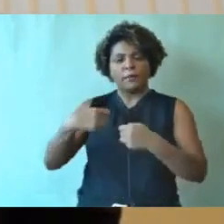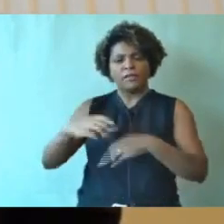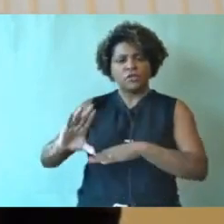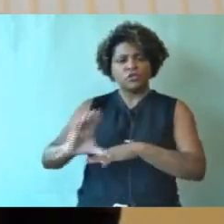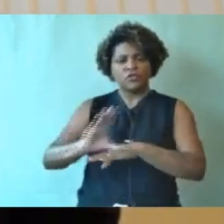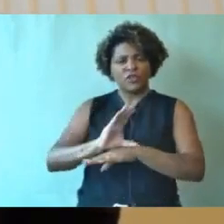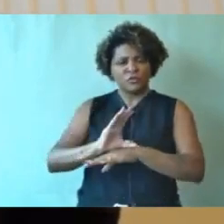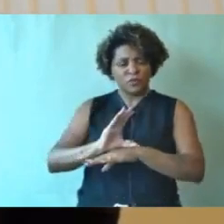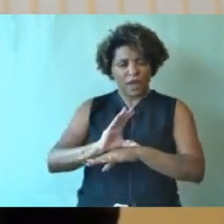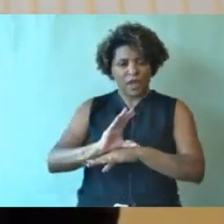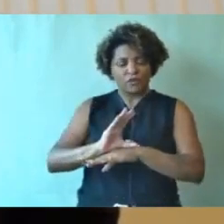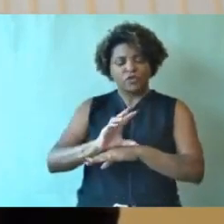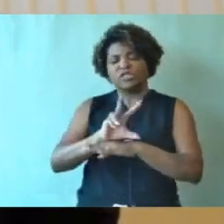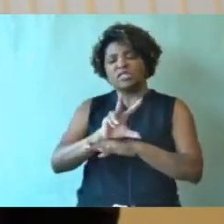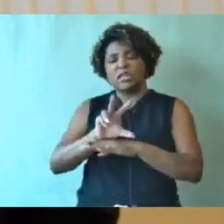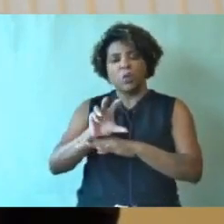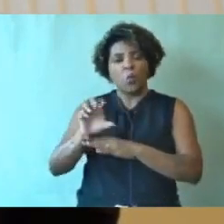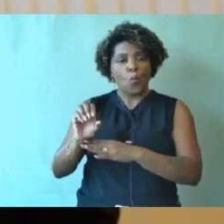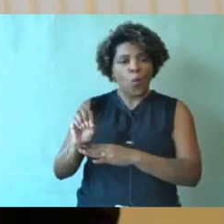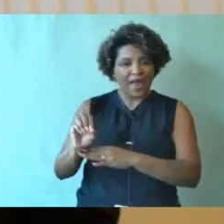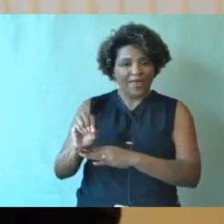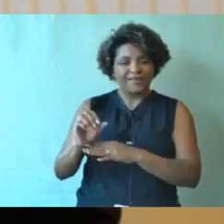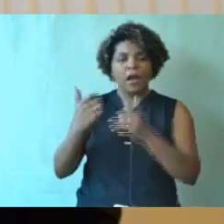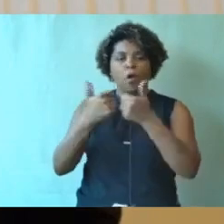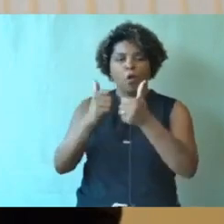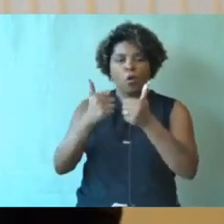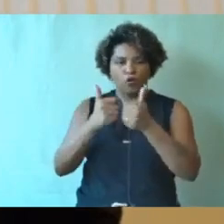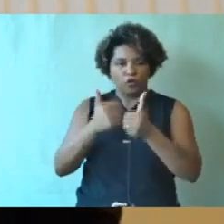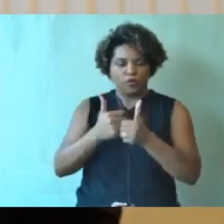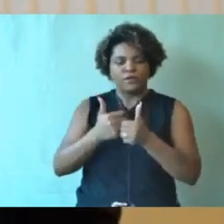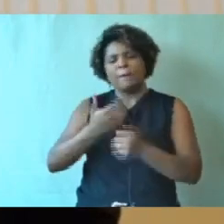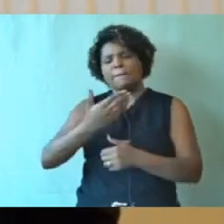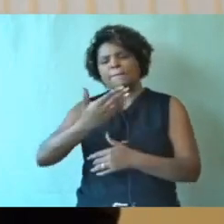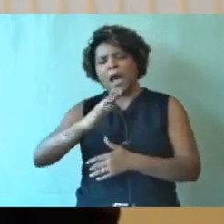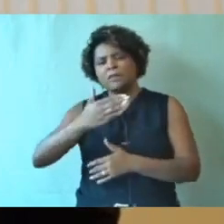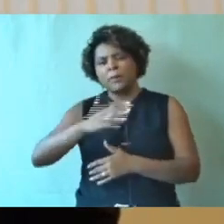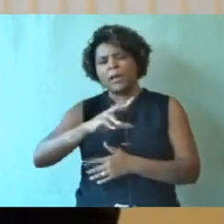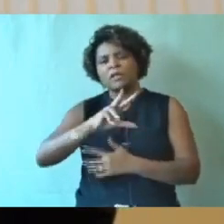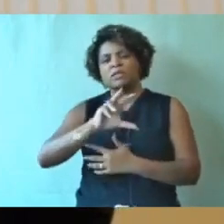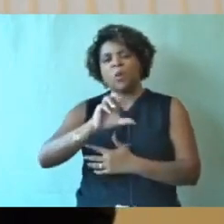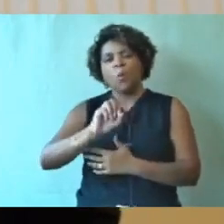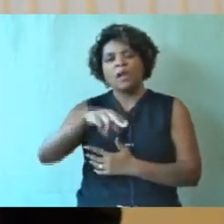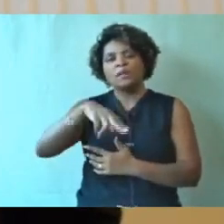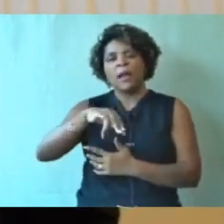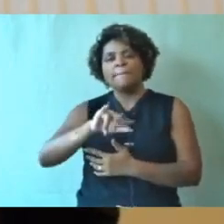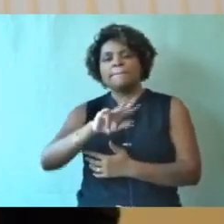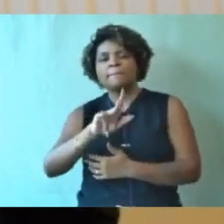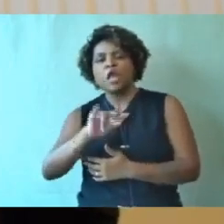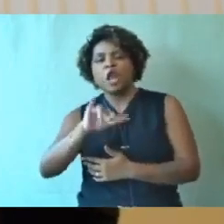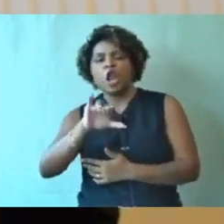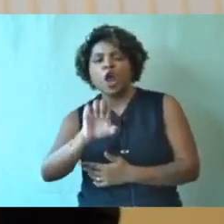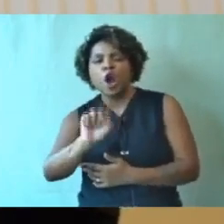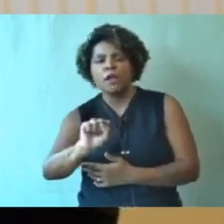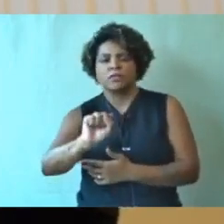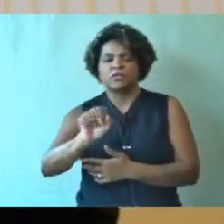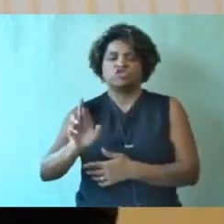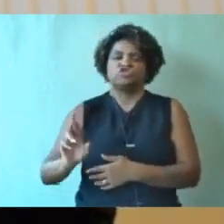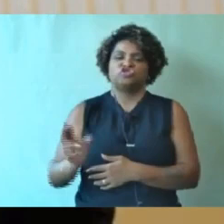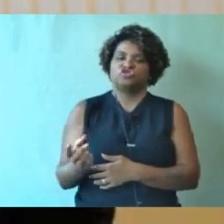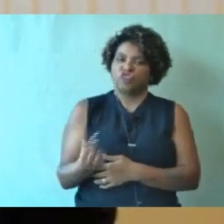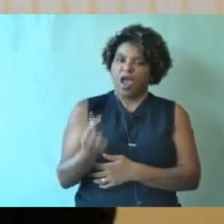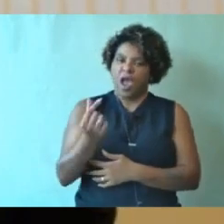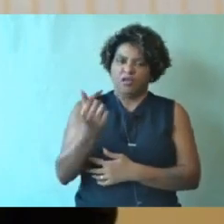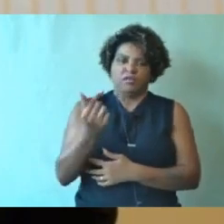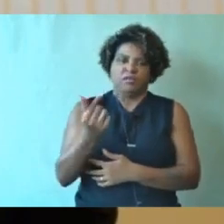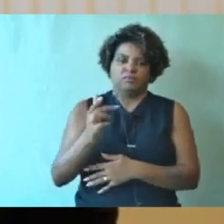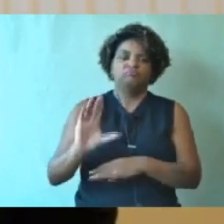Isso você pode calcular 50 milhões de reais de investimento. E é impossível no sistema da forma que está e ainda